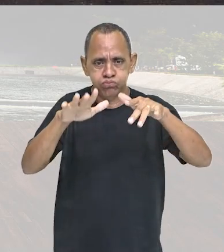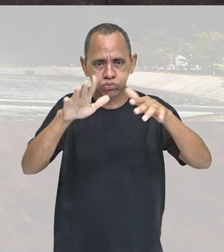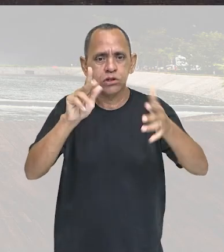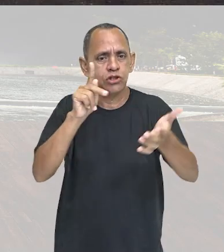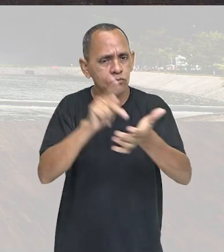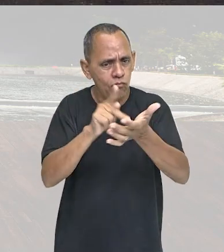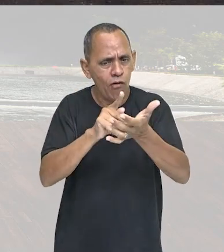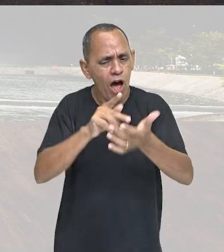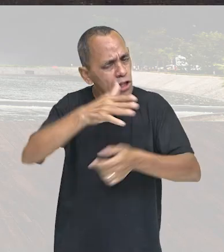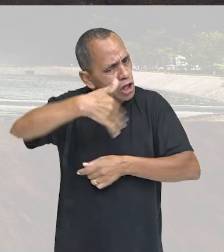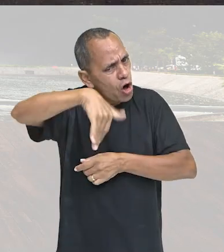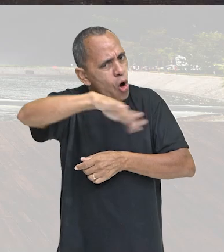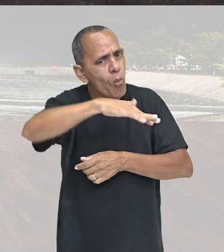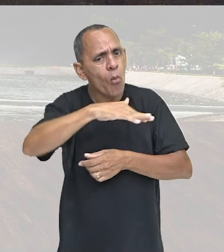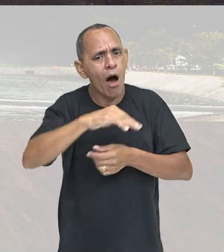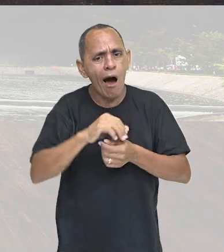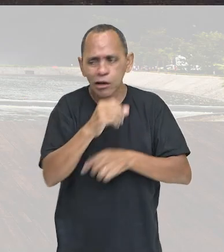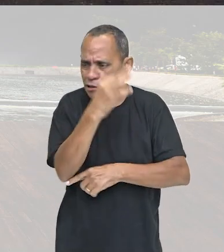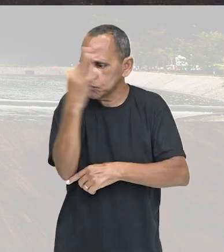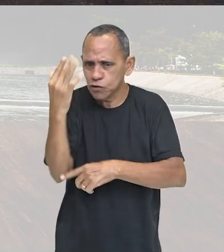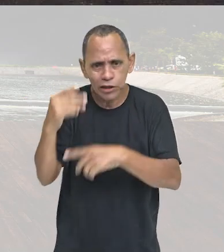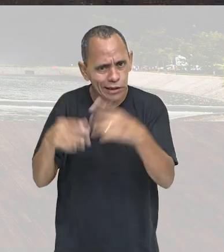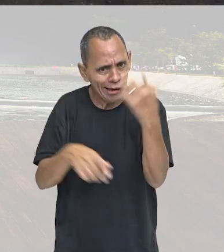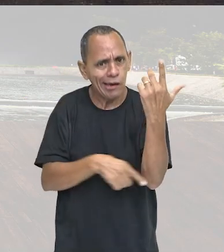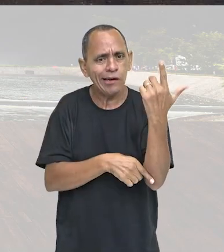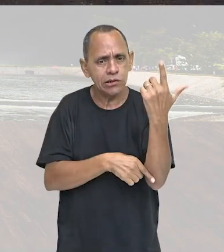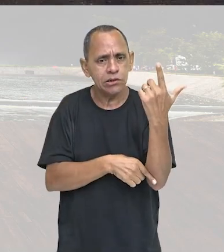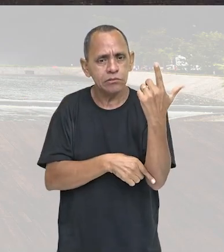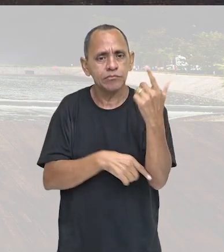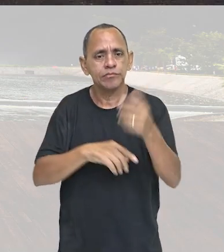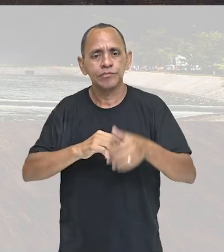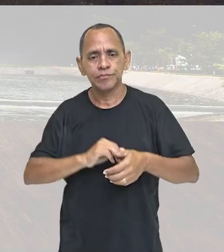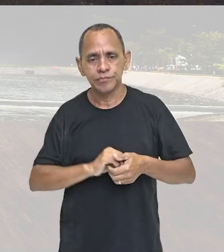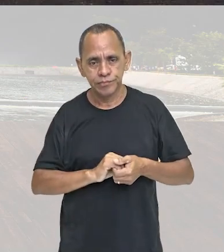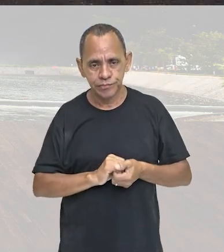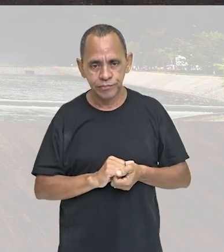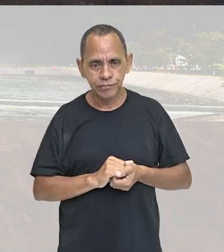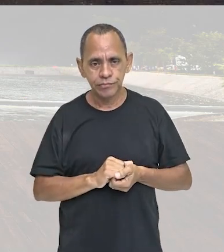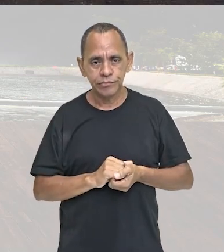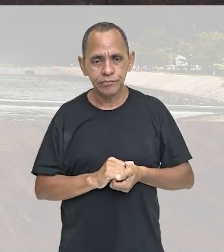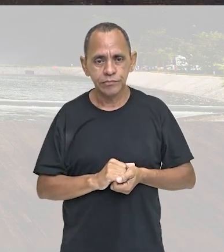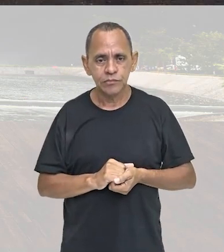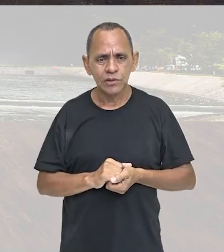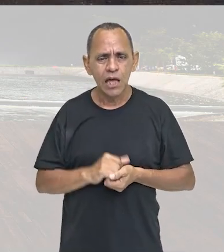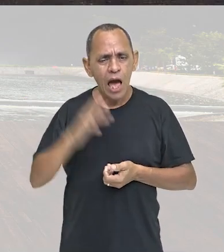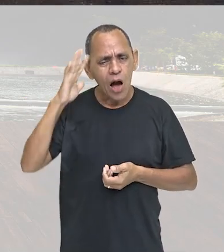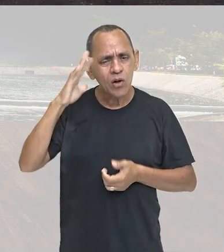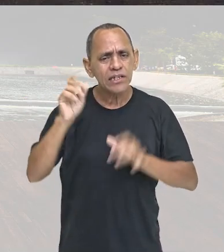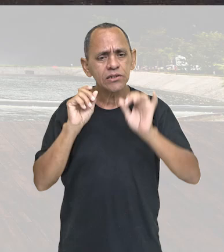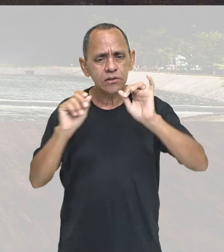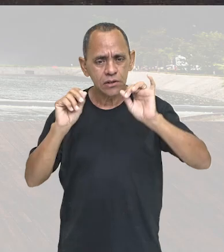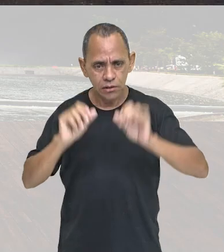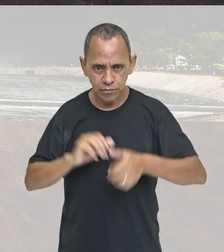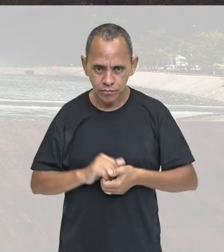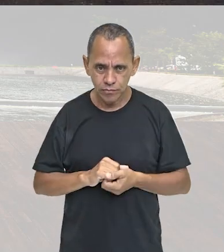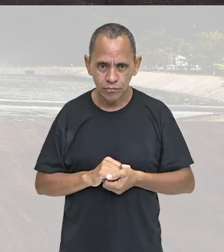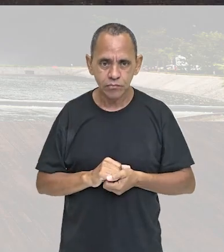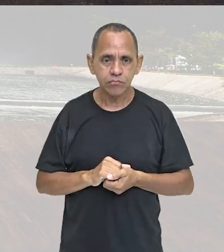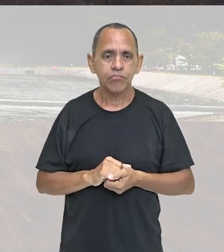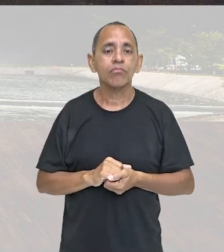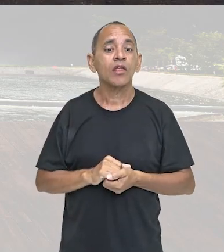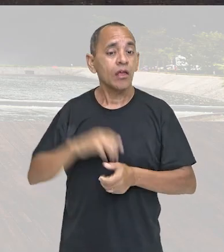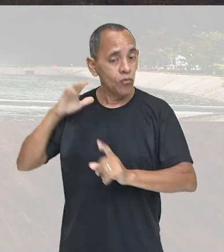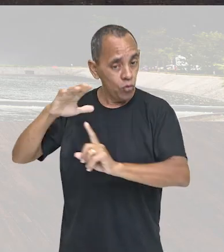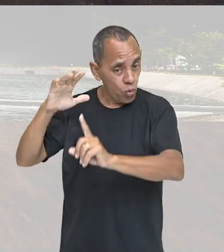um terreno de mata, por exemplo, certo? E o que ocorre então? Há uma grande